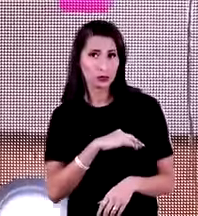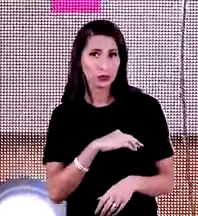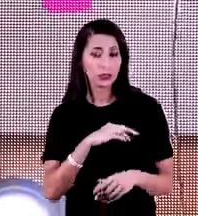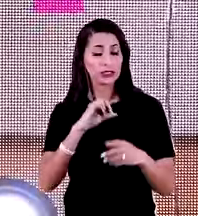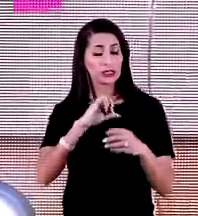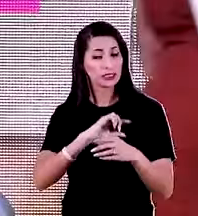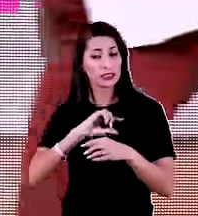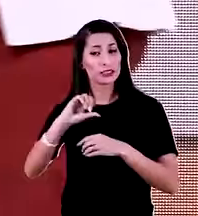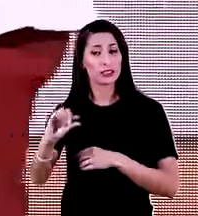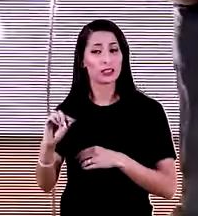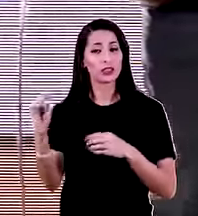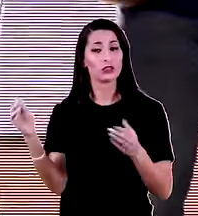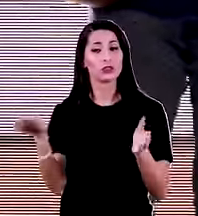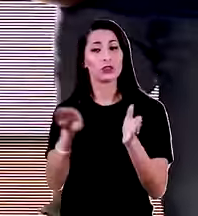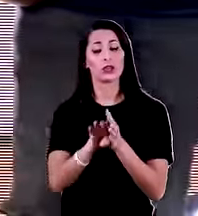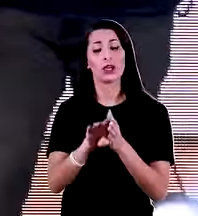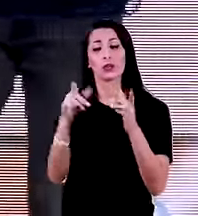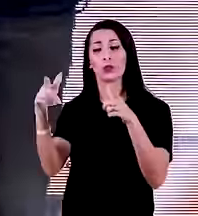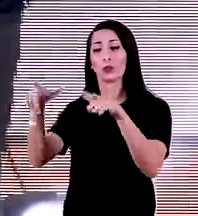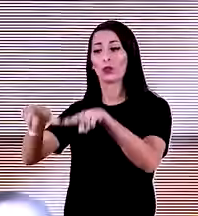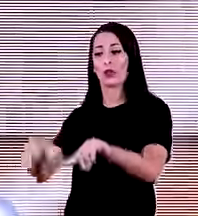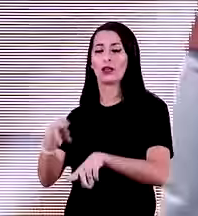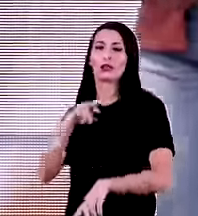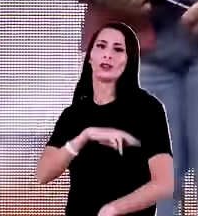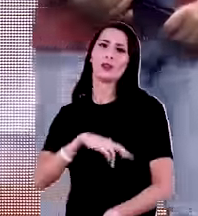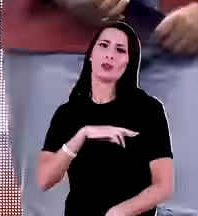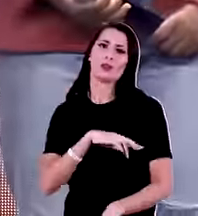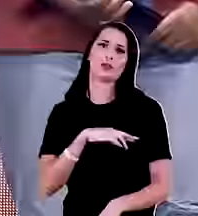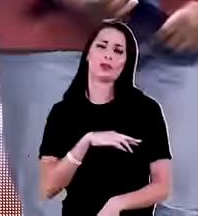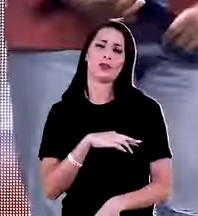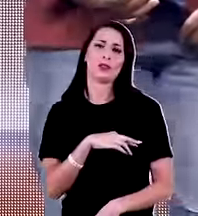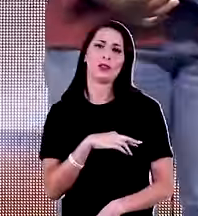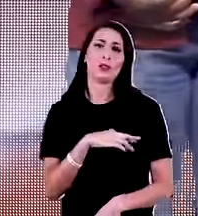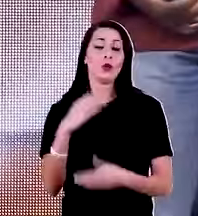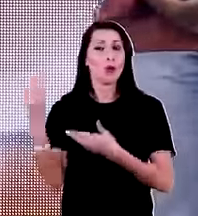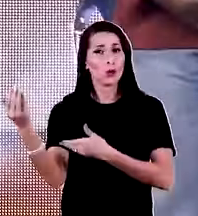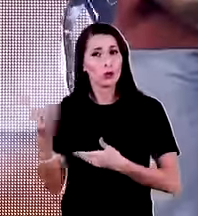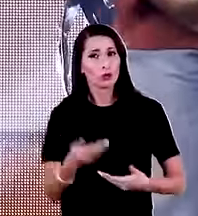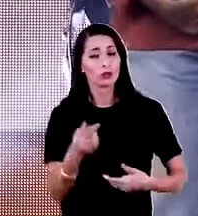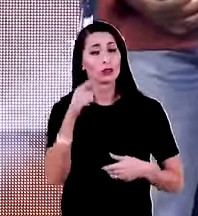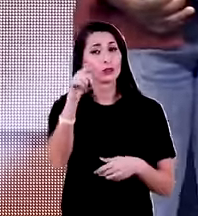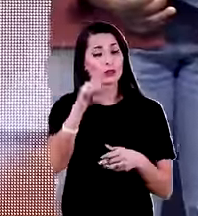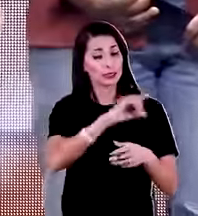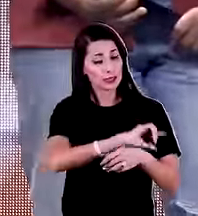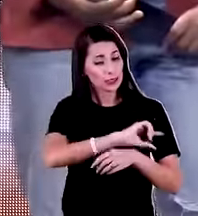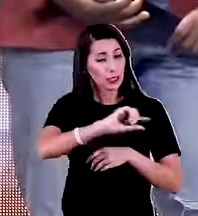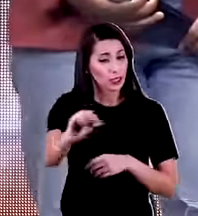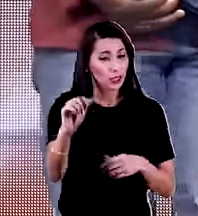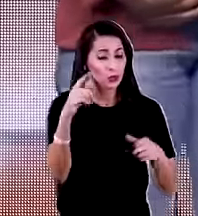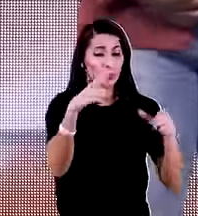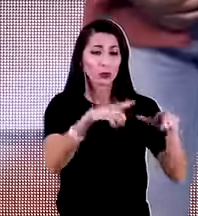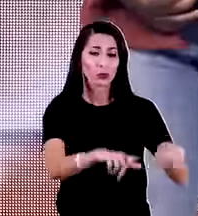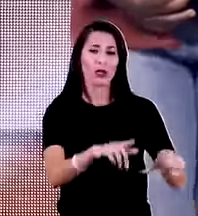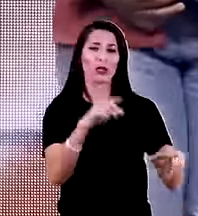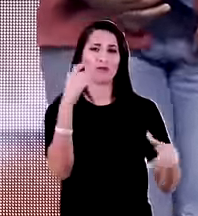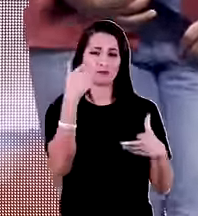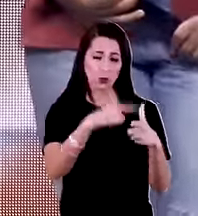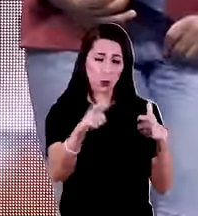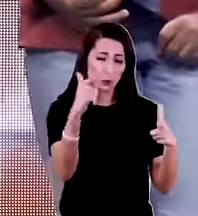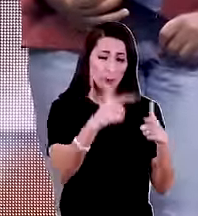Um convite para você sair do lugar de alisar a sua dor, de abraçar os seus problemas, para abraçar o problema do outro.